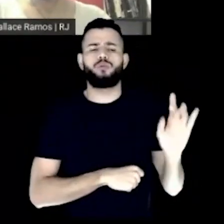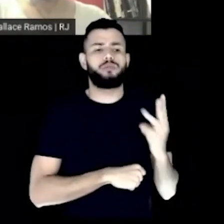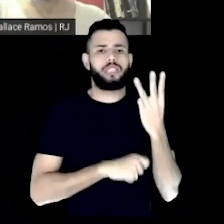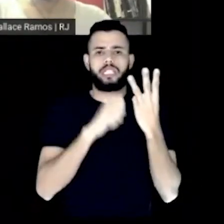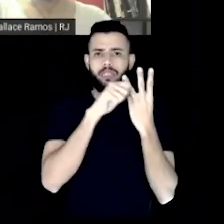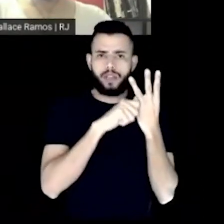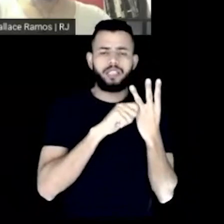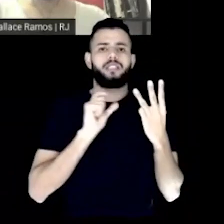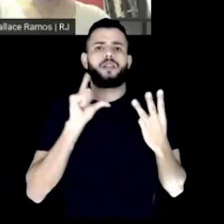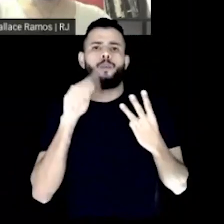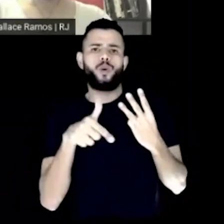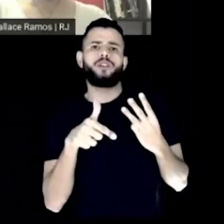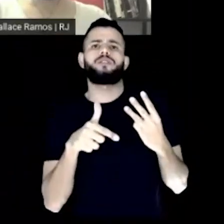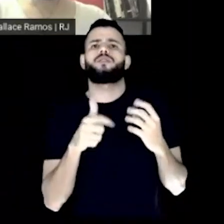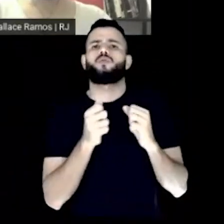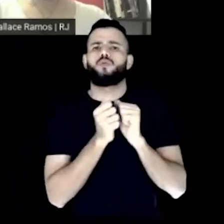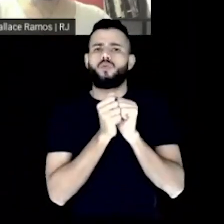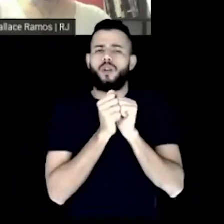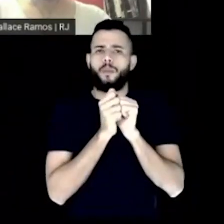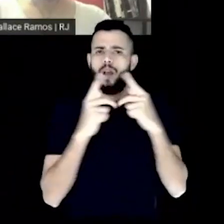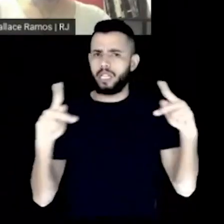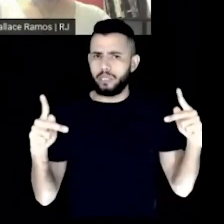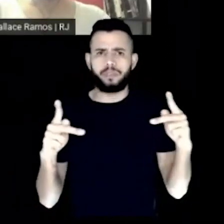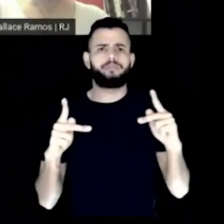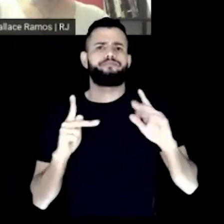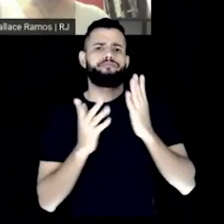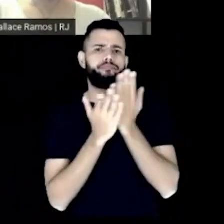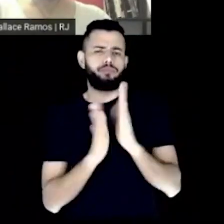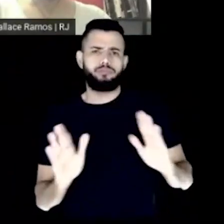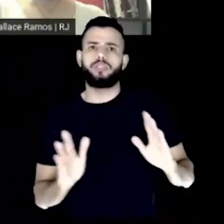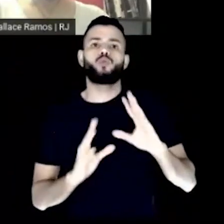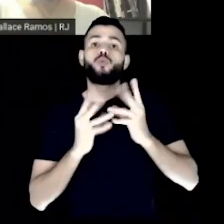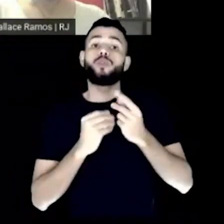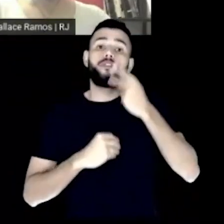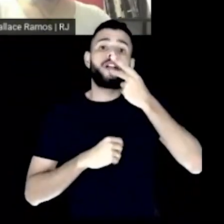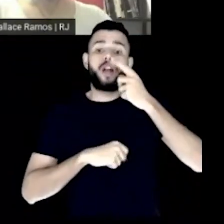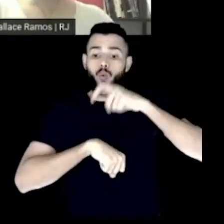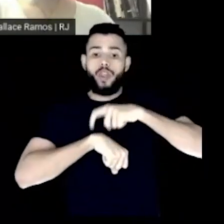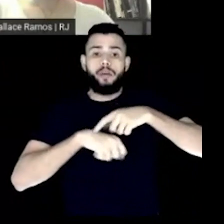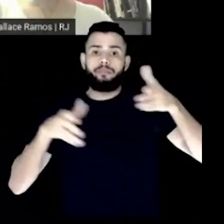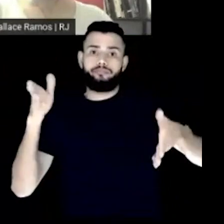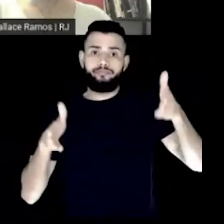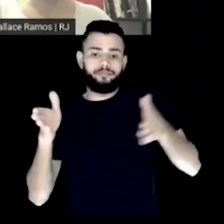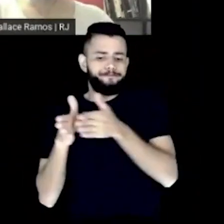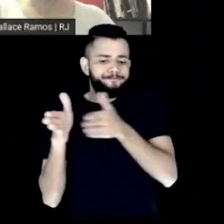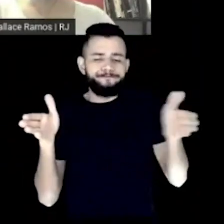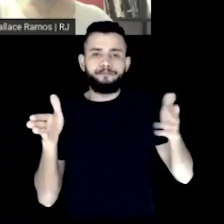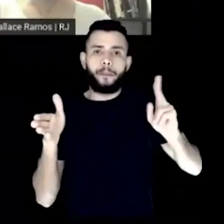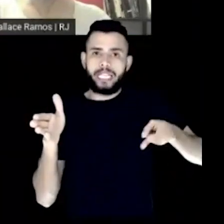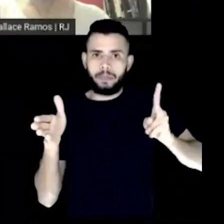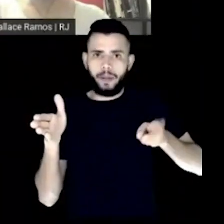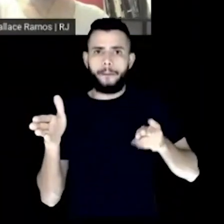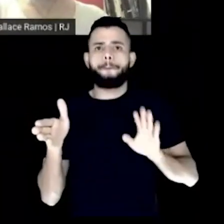narrar 3 meses depois do apocalipse, tal, tal, tal, tal, tal. E todo mundo ia narrar essa mesma linha do tempo, todo mundo ia existir nessa mesma linha do